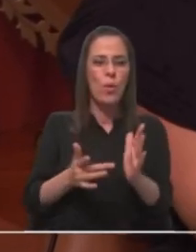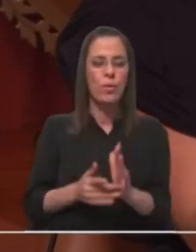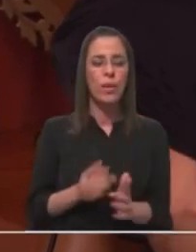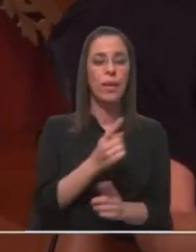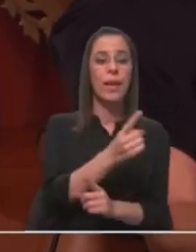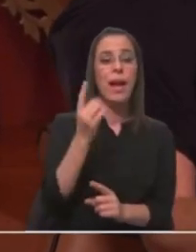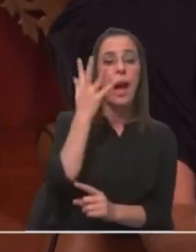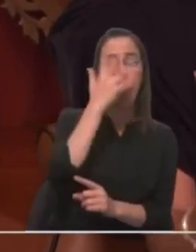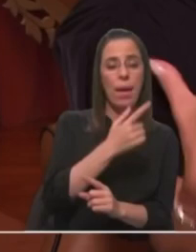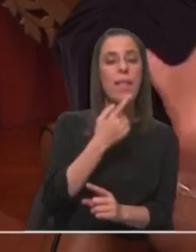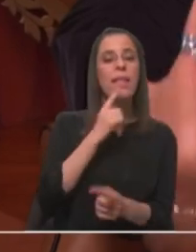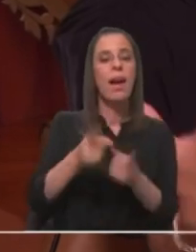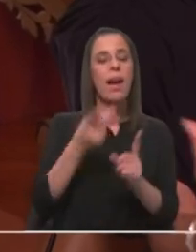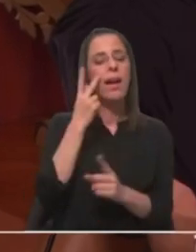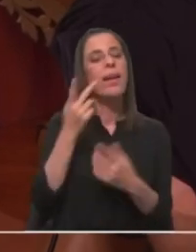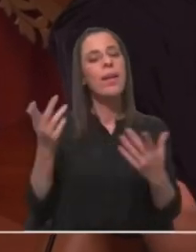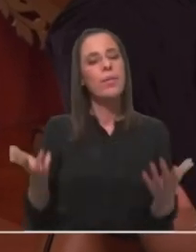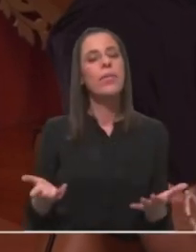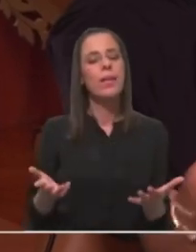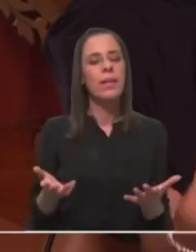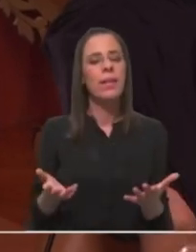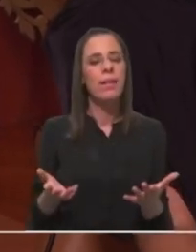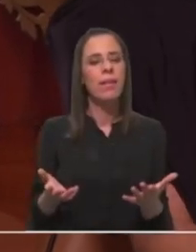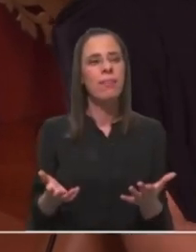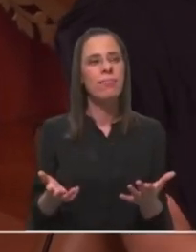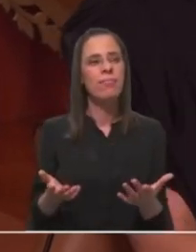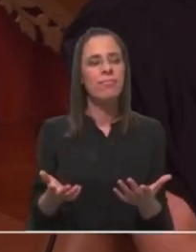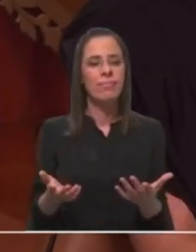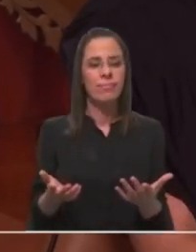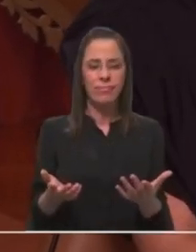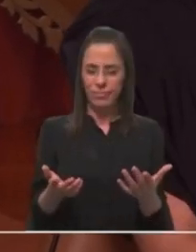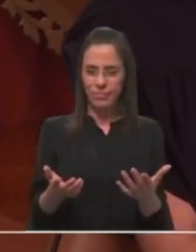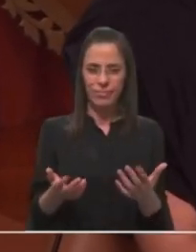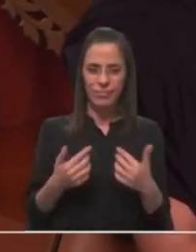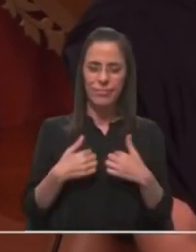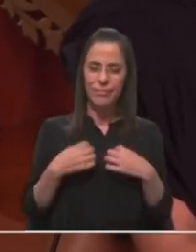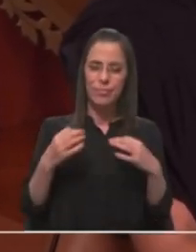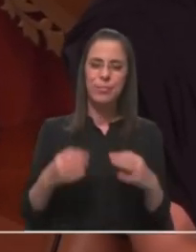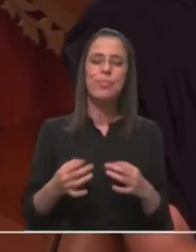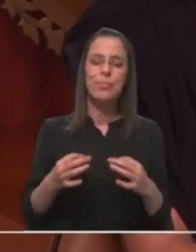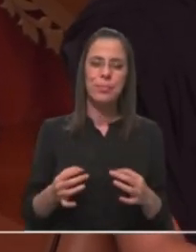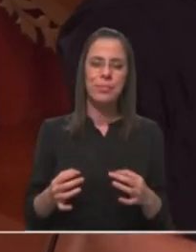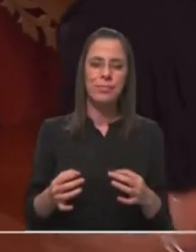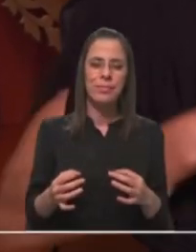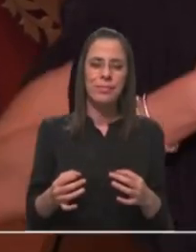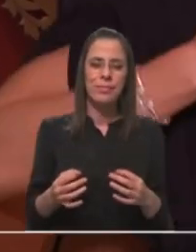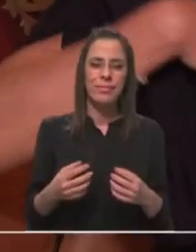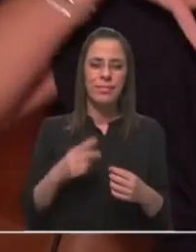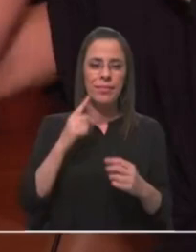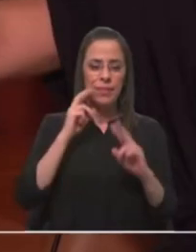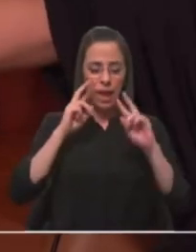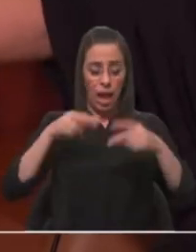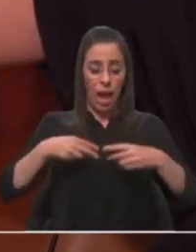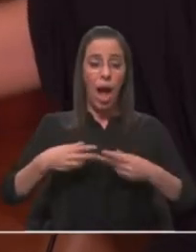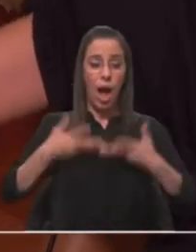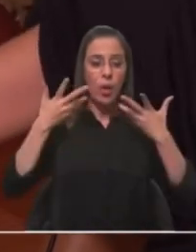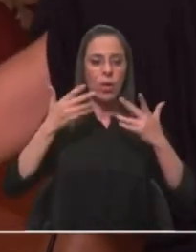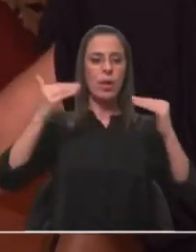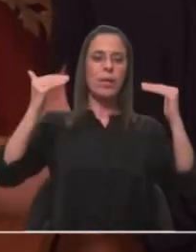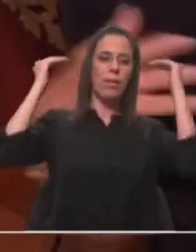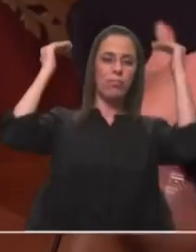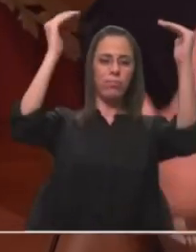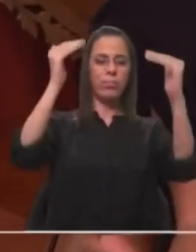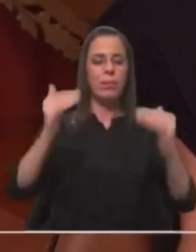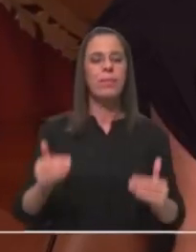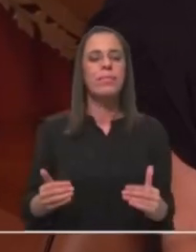cada personagem significou na vida. Então, assim, eu fico com a autoestima lá em cima